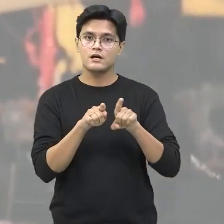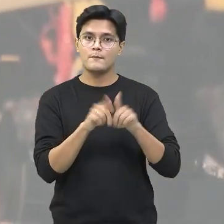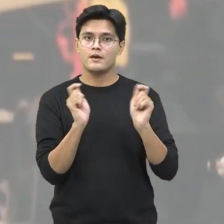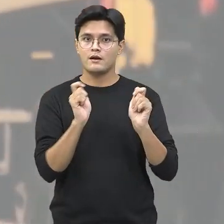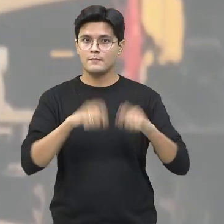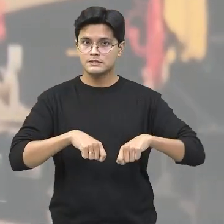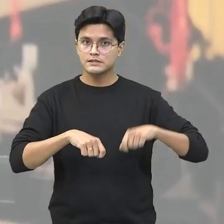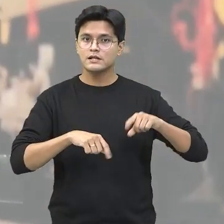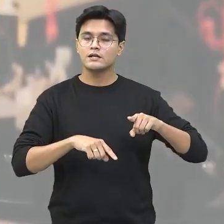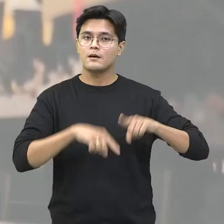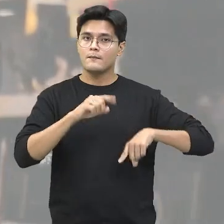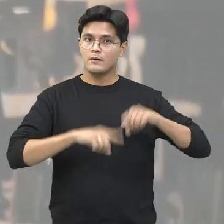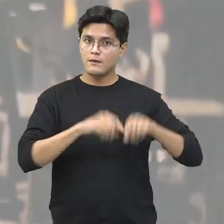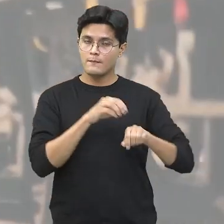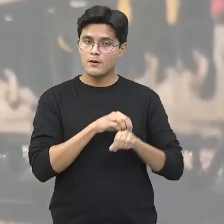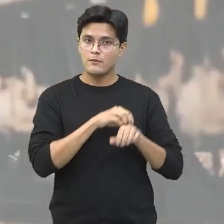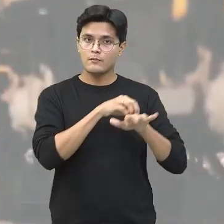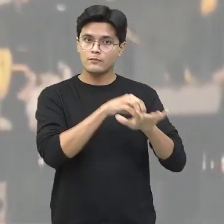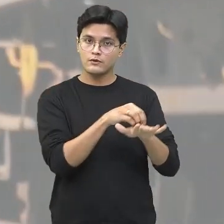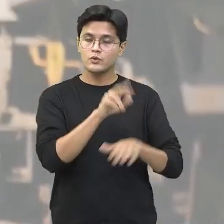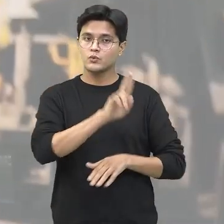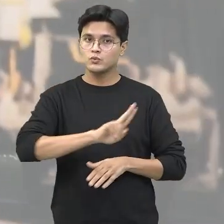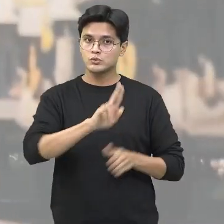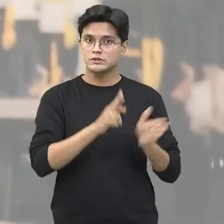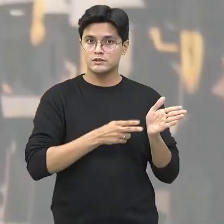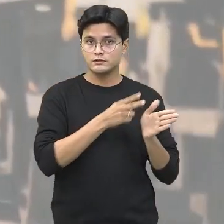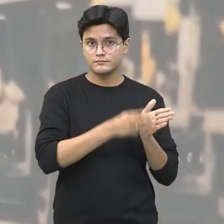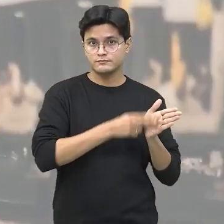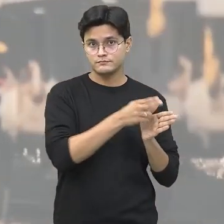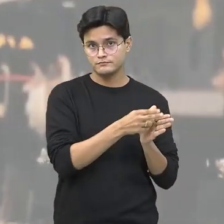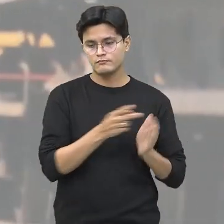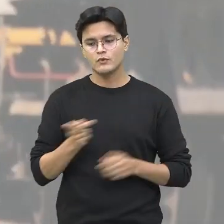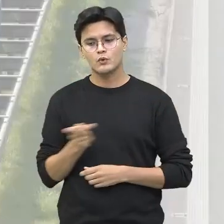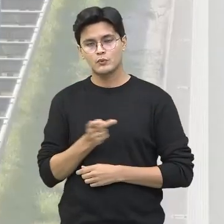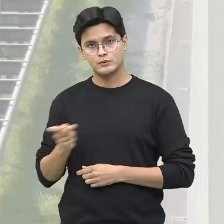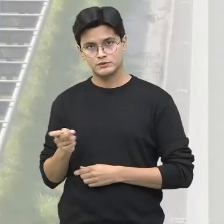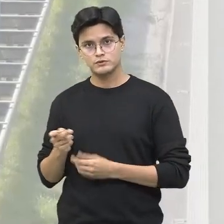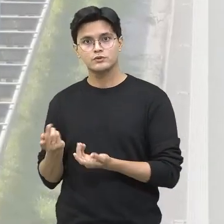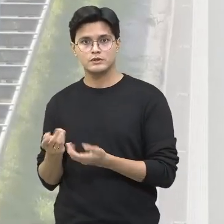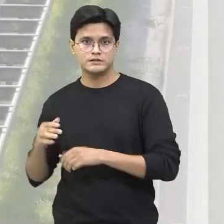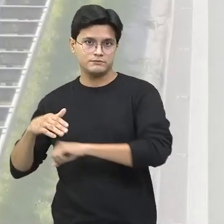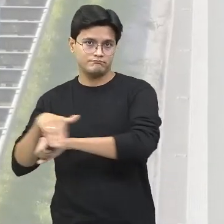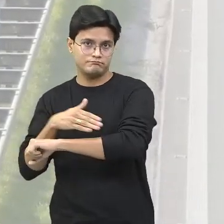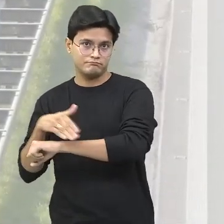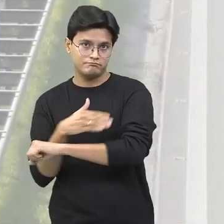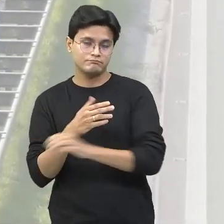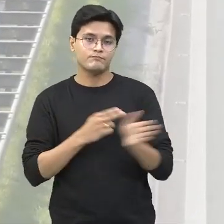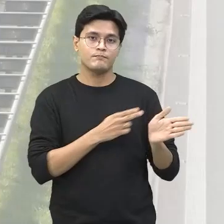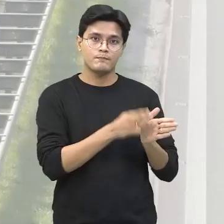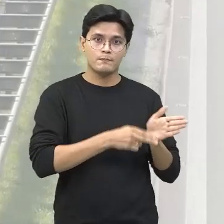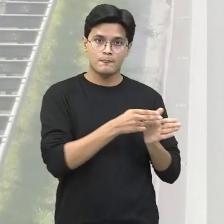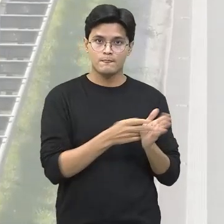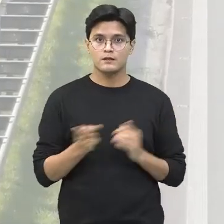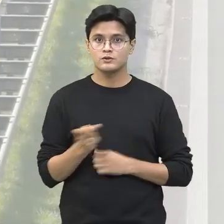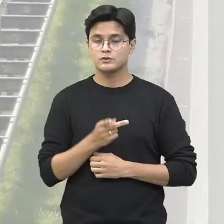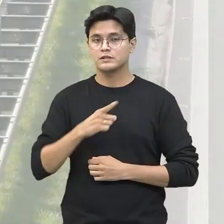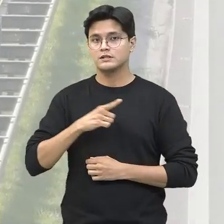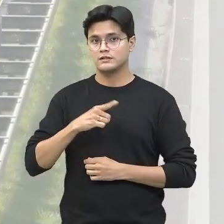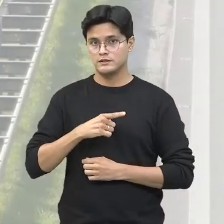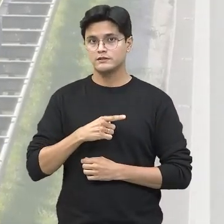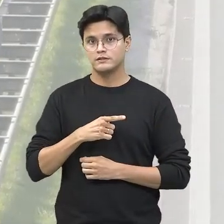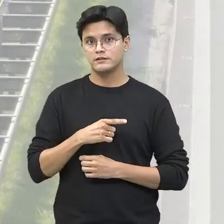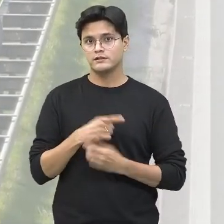por trens em resumo tanto o transporte rodoviário quanto Ferroviário desempenham papéis importantes na economia